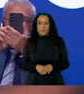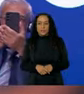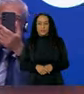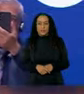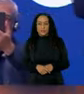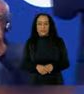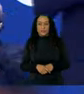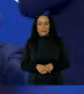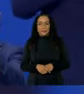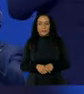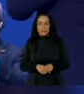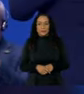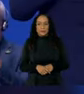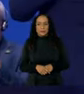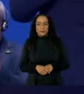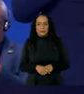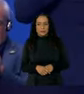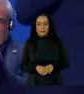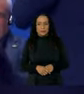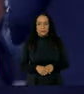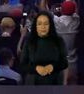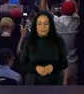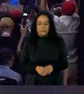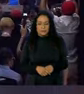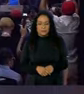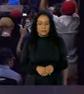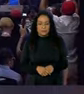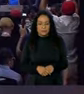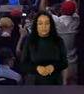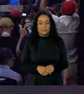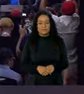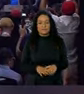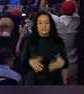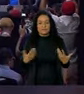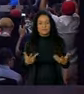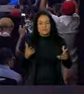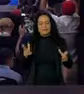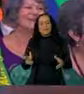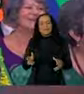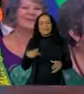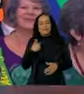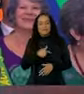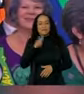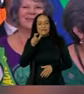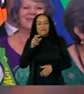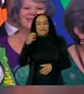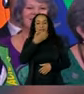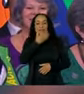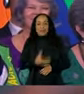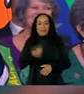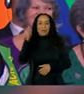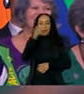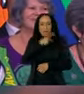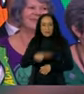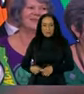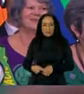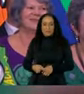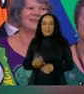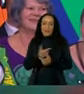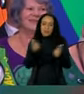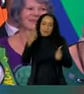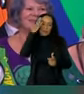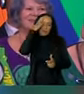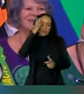Bom, pessoal, alguns aqui me conhecem pelos nossos natais, né, Lula? Lá na Expo Catadores, Natal com o presidente. A maioria sabe